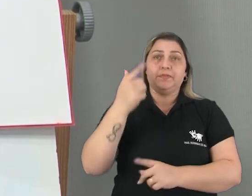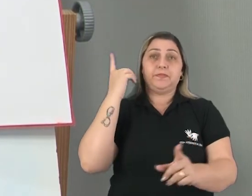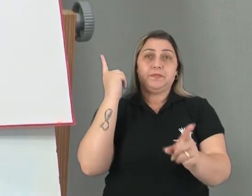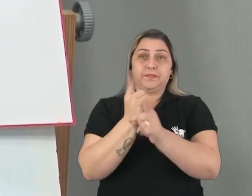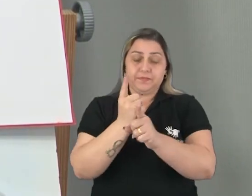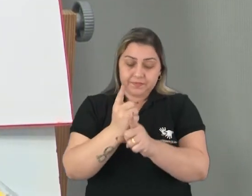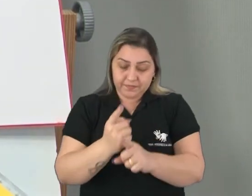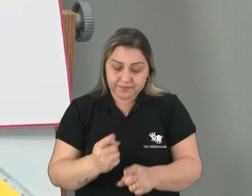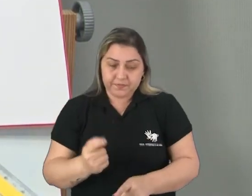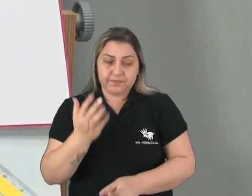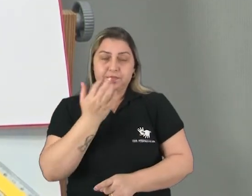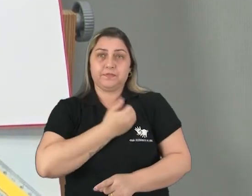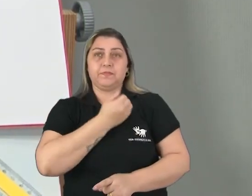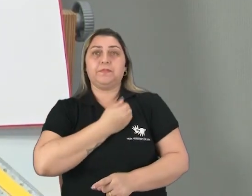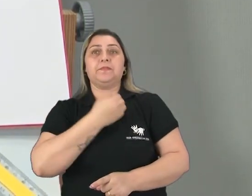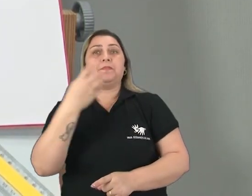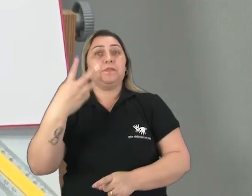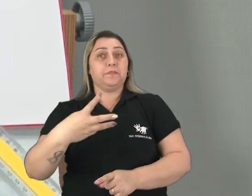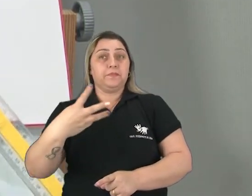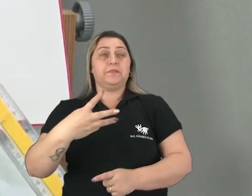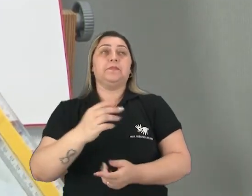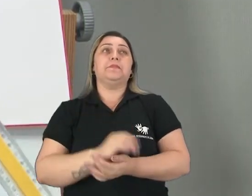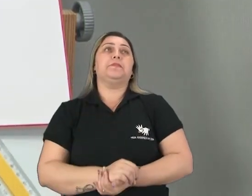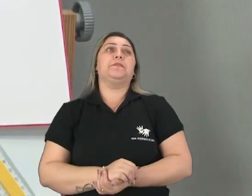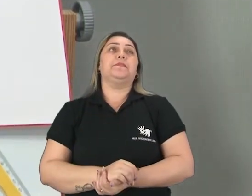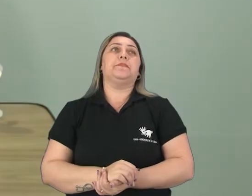vamos encontrar no caminho número 3.